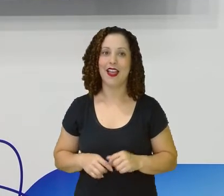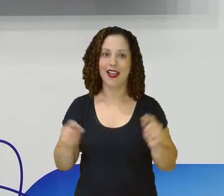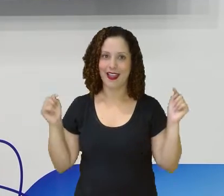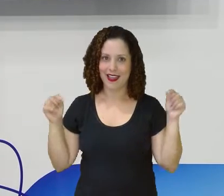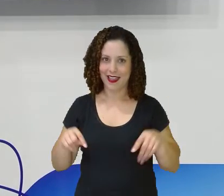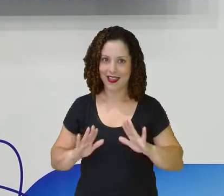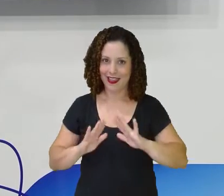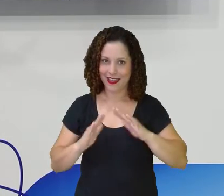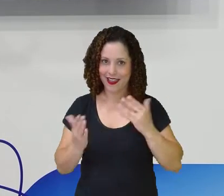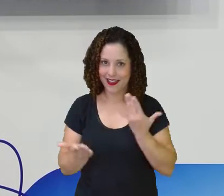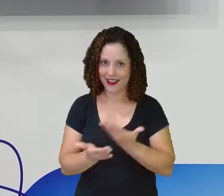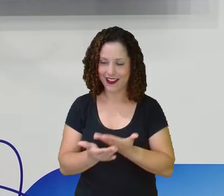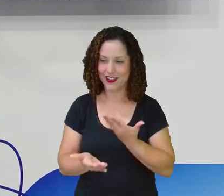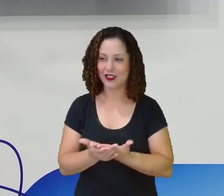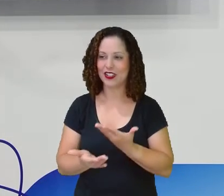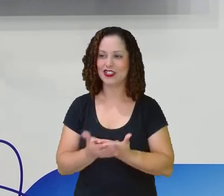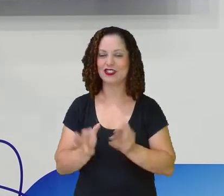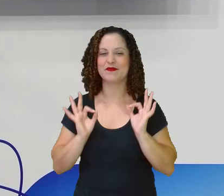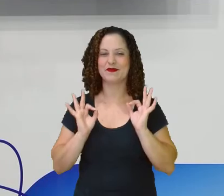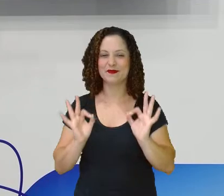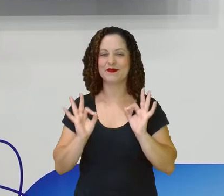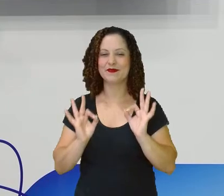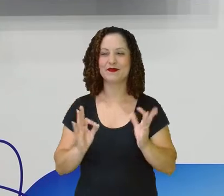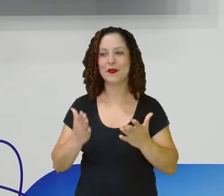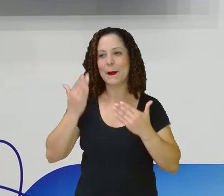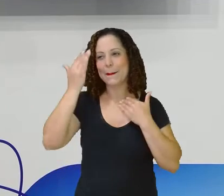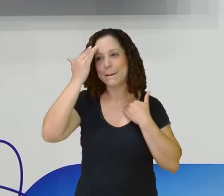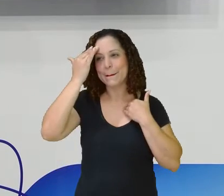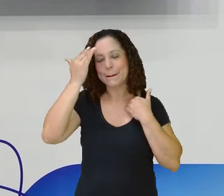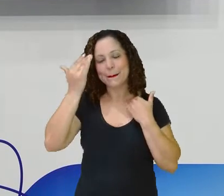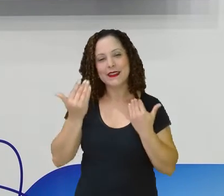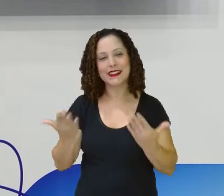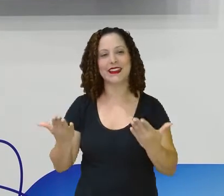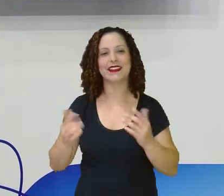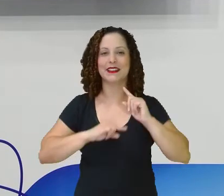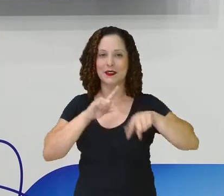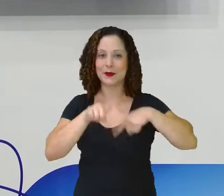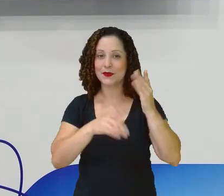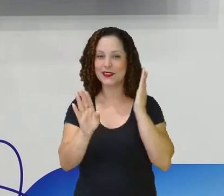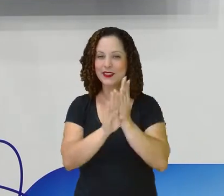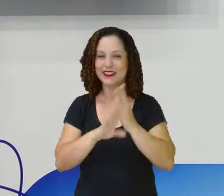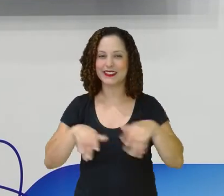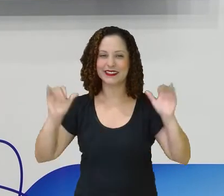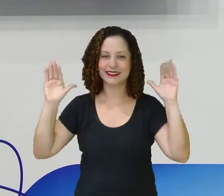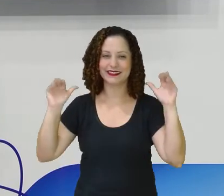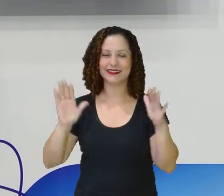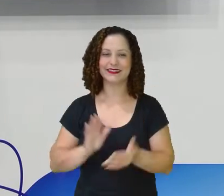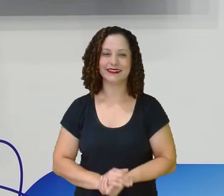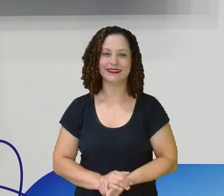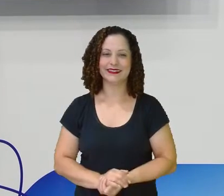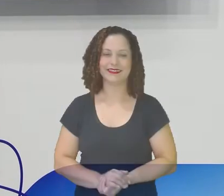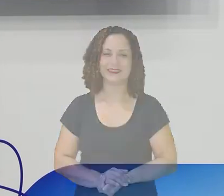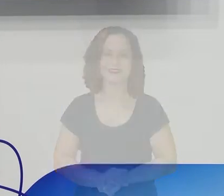professora. Nossas aulas são sempre um show. Muito obrigado. E é isso. A gente se vê na próxima. Tchau, tchau.